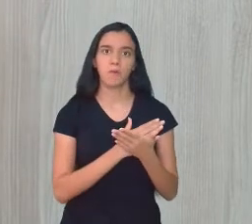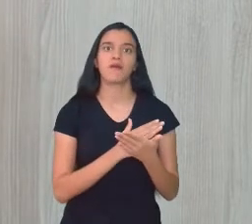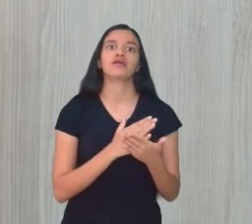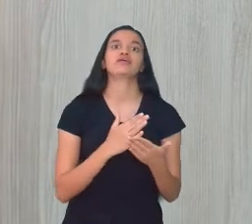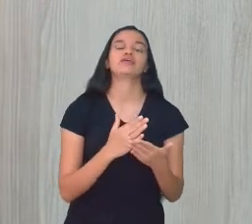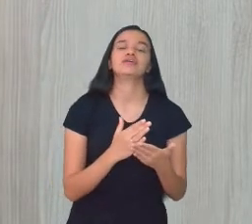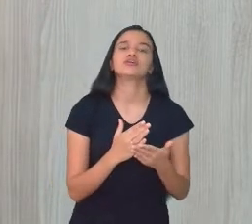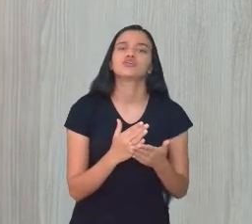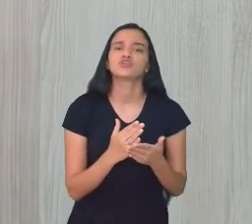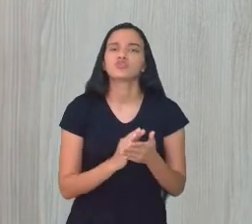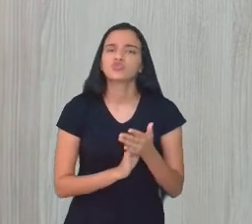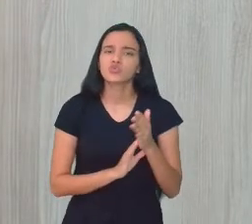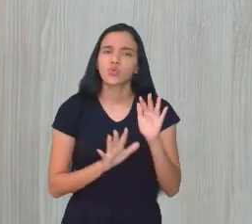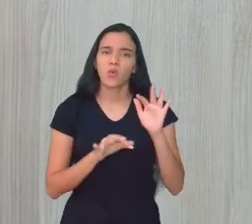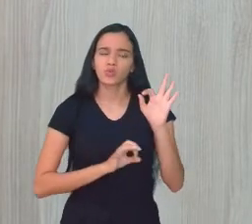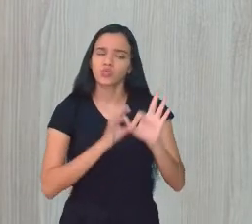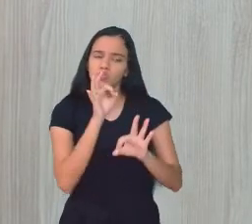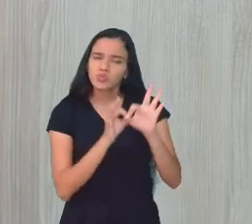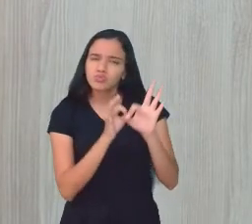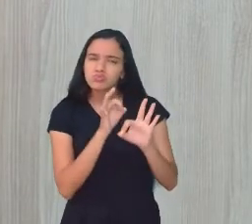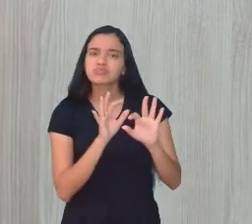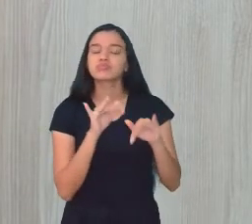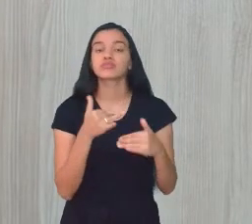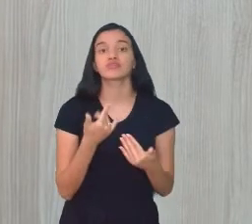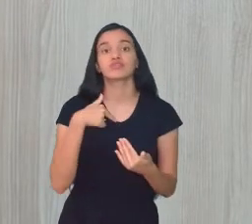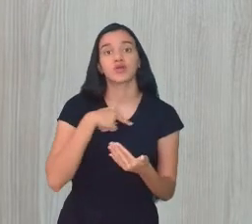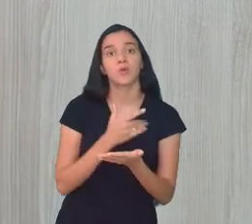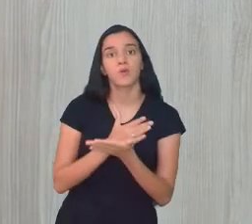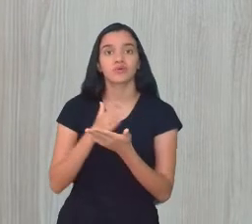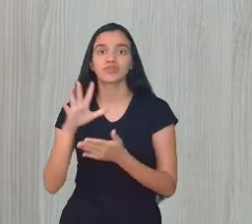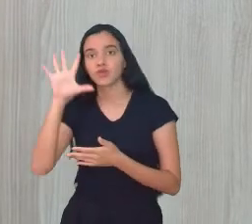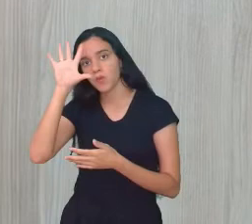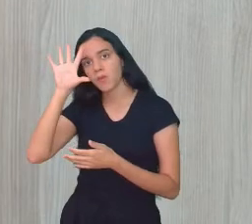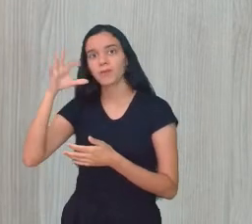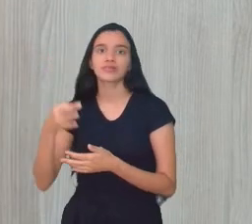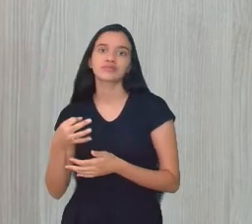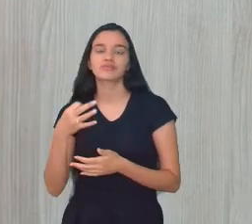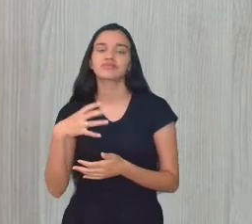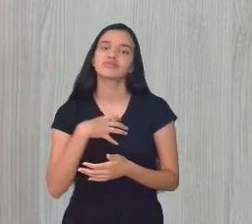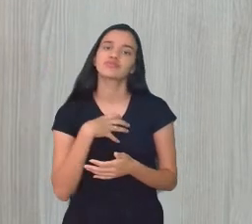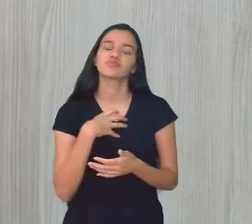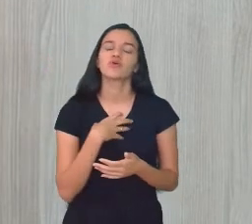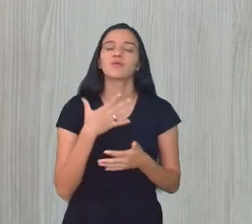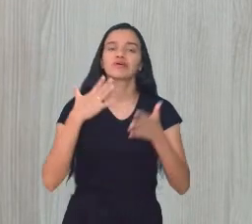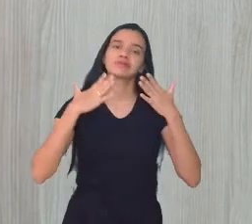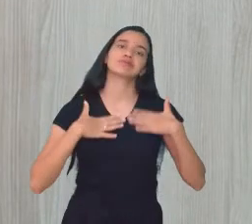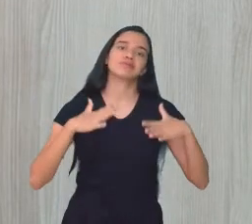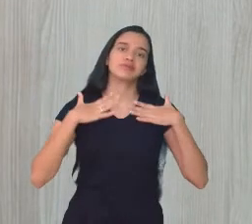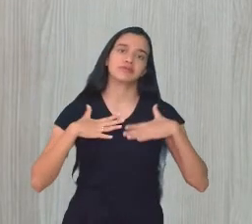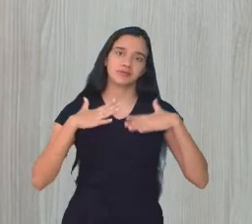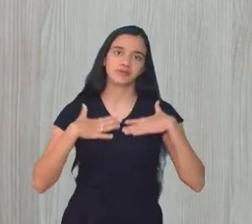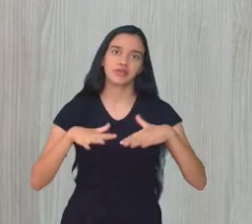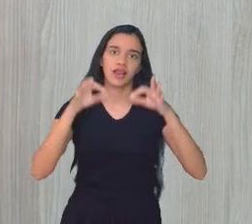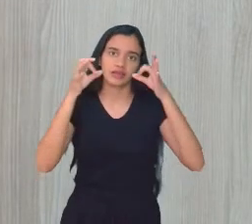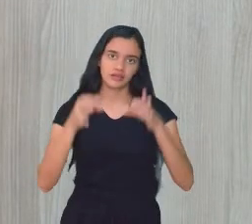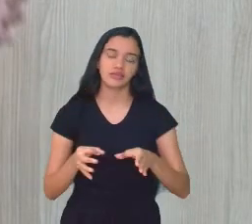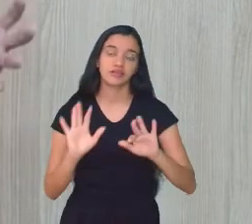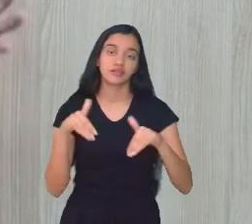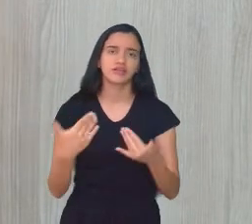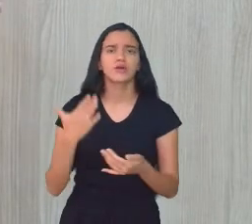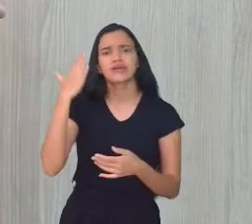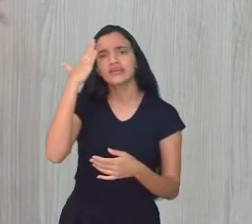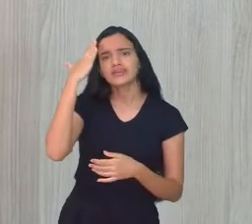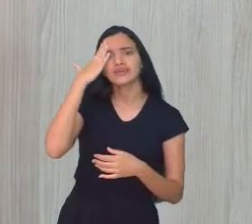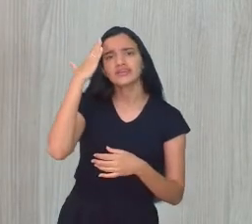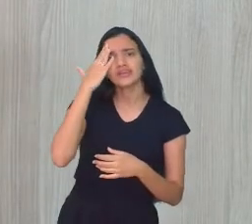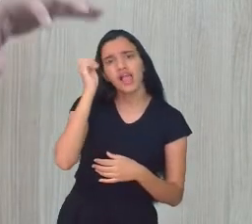bem apurado na sua mente, todo o restante você consegue compreender de forma bem tranquila, certo? Então, entenda